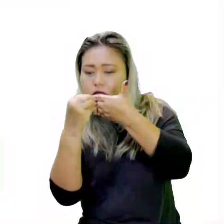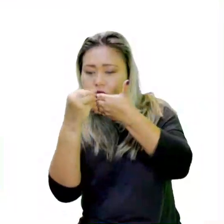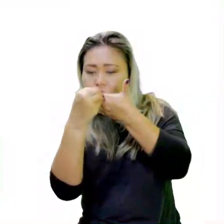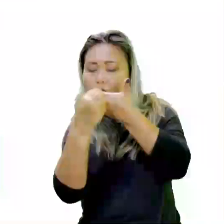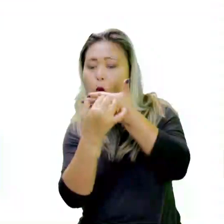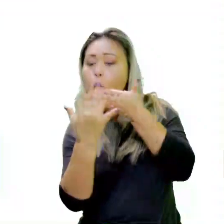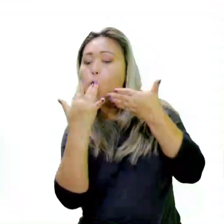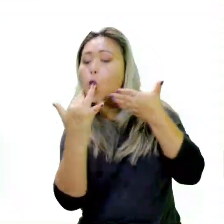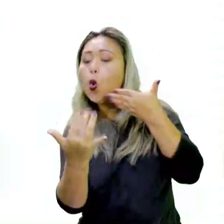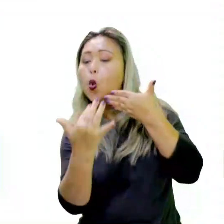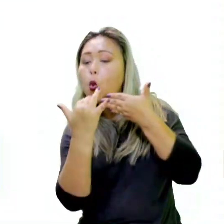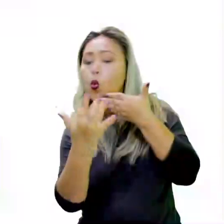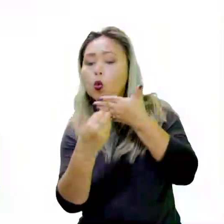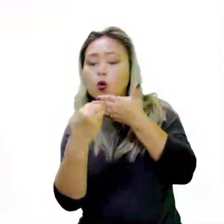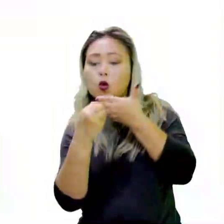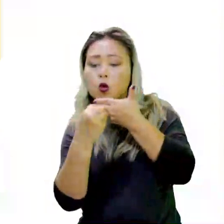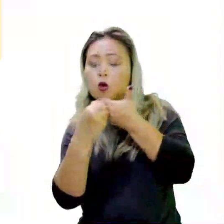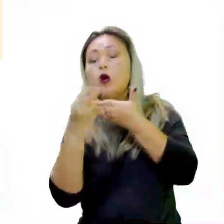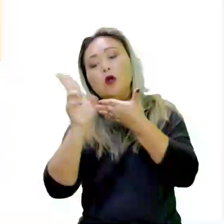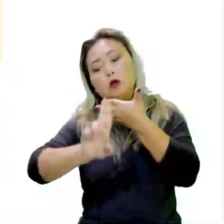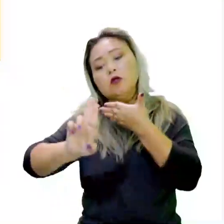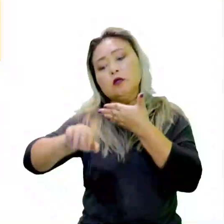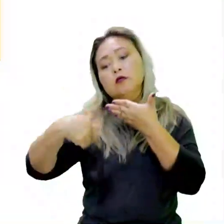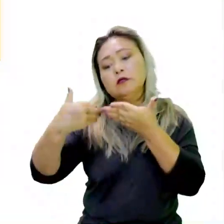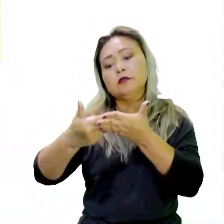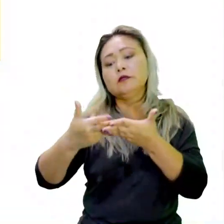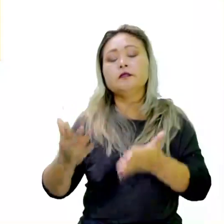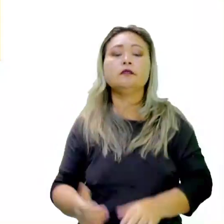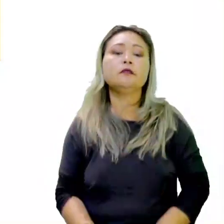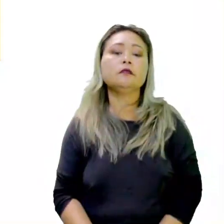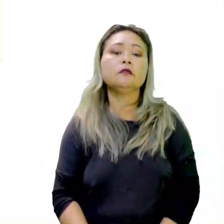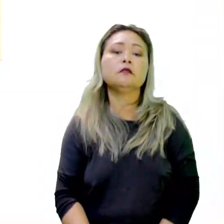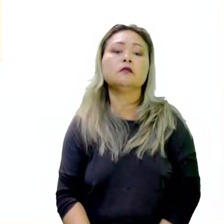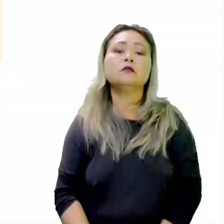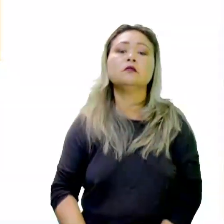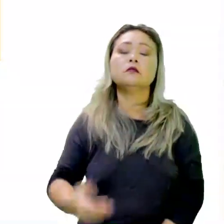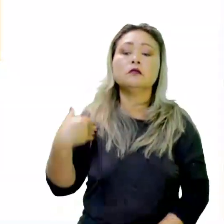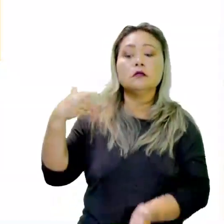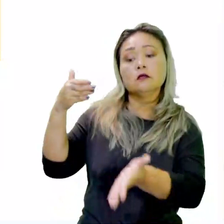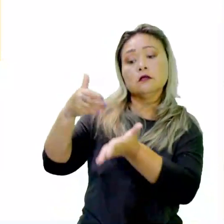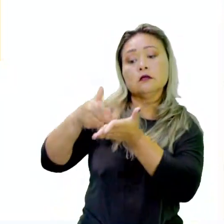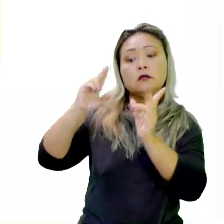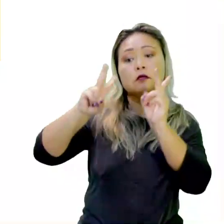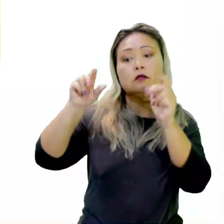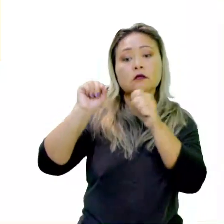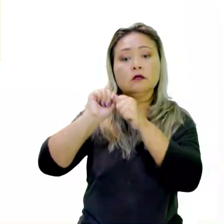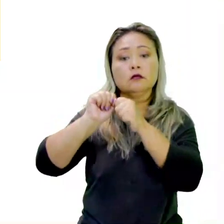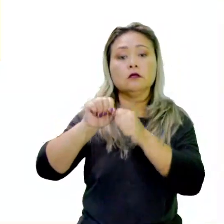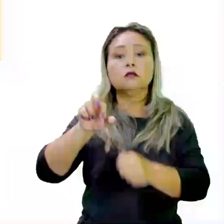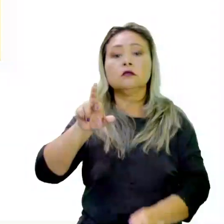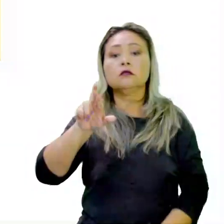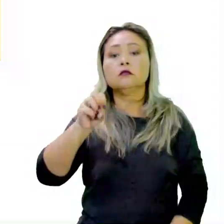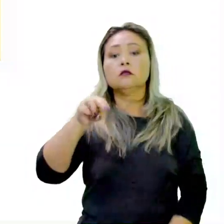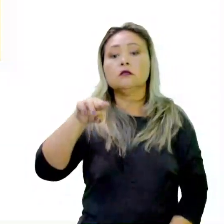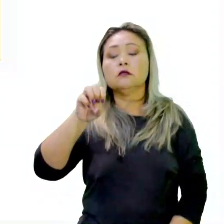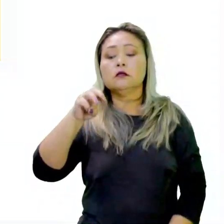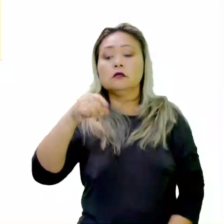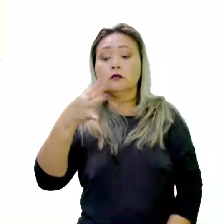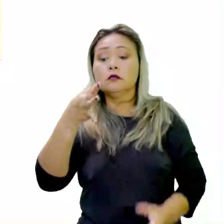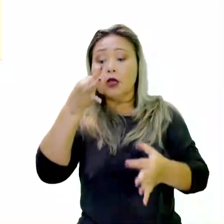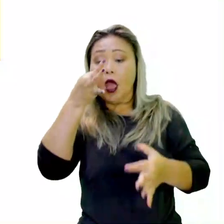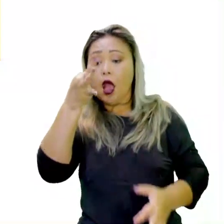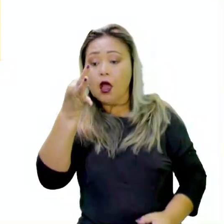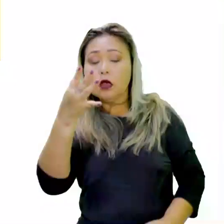vidros coloridos. E as igrejas utilizam até hoje, né? É verdade. Então vamos para o nosso último tópico, do Renascimento ao Realismo.